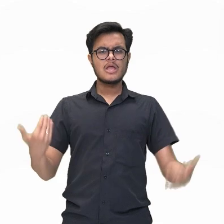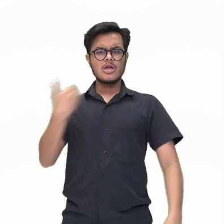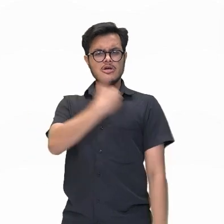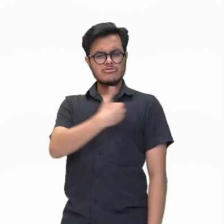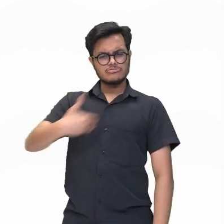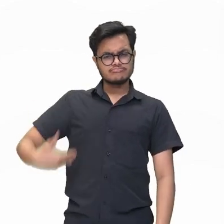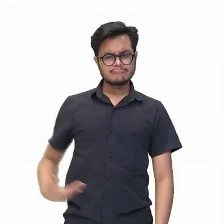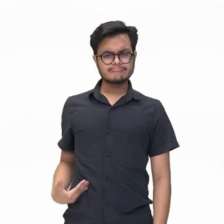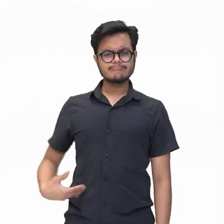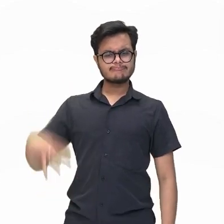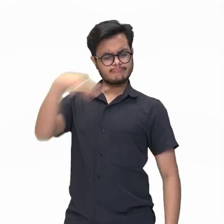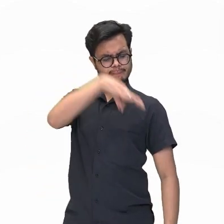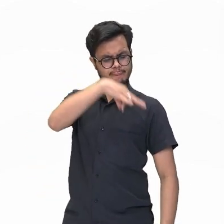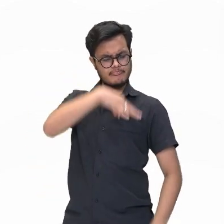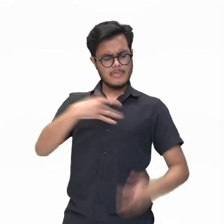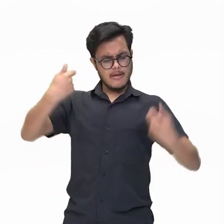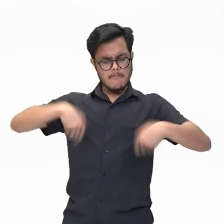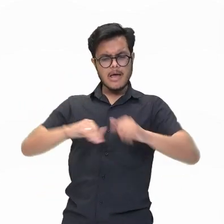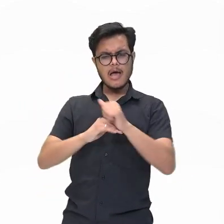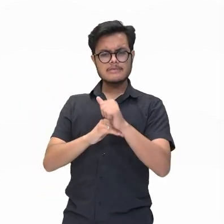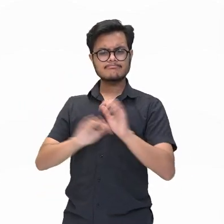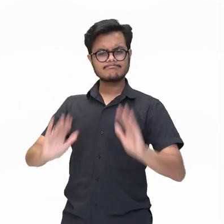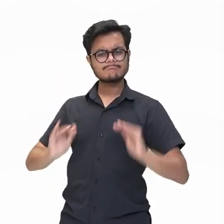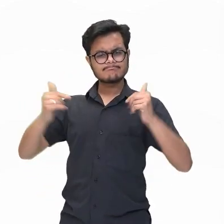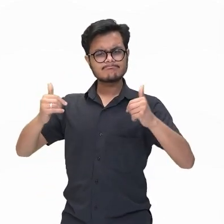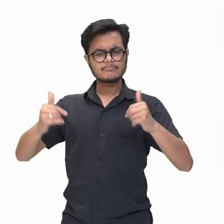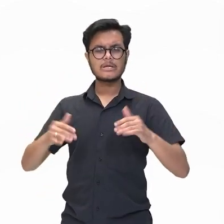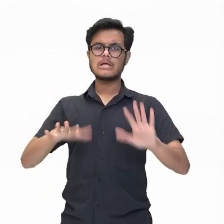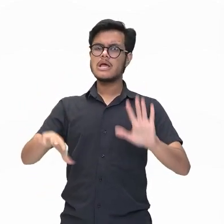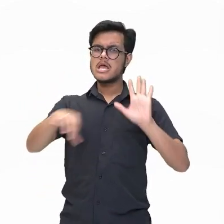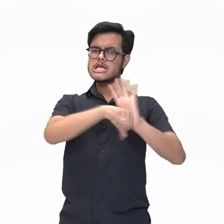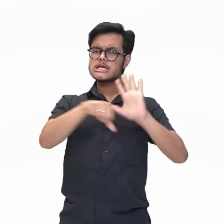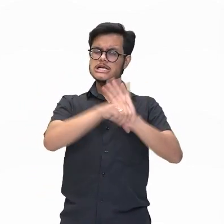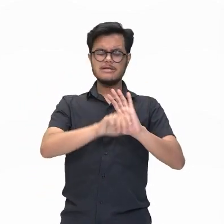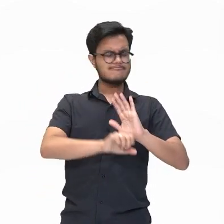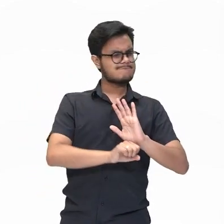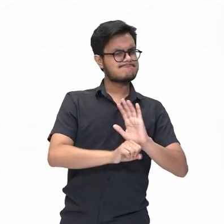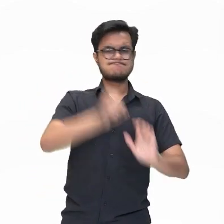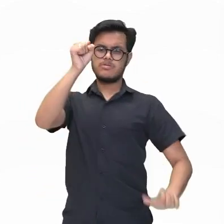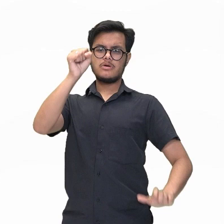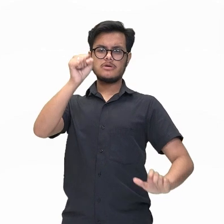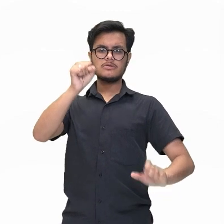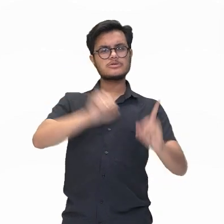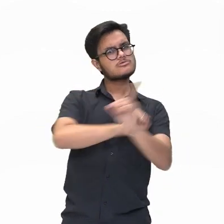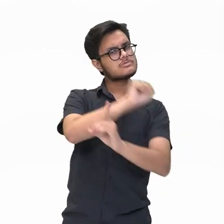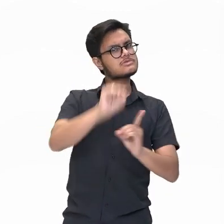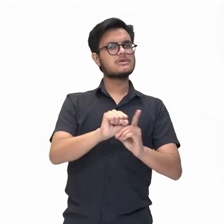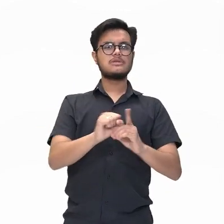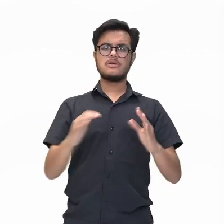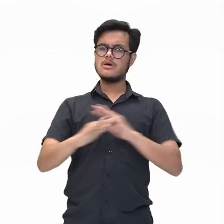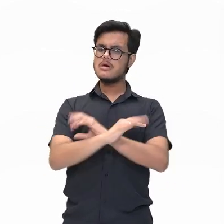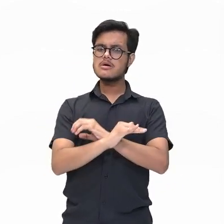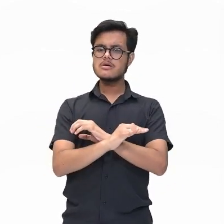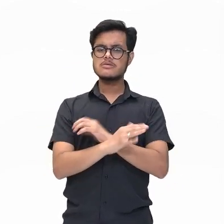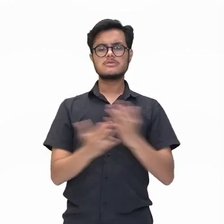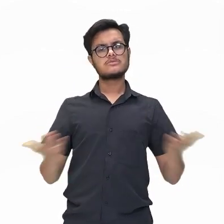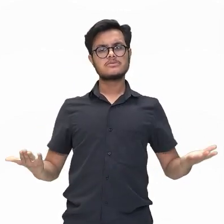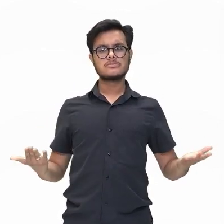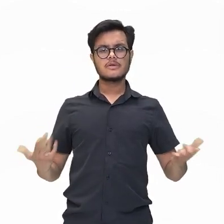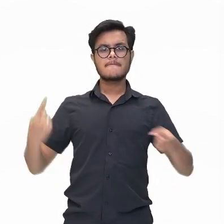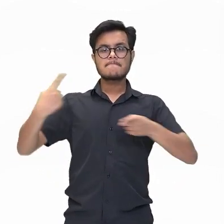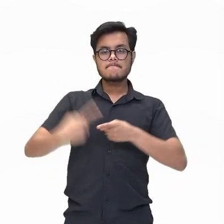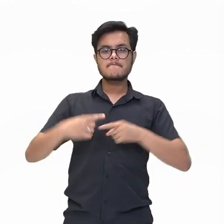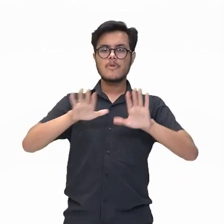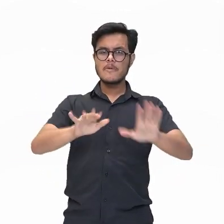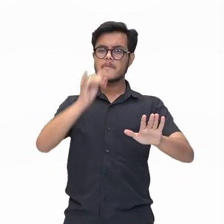a polícia para garantir a segurança, o crime vai tomar conta da cidade. Porque, de